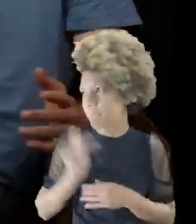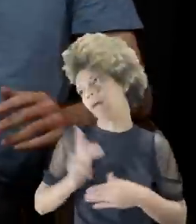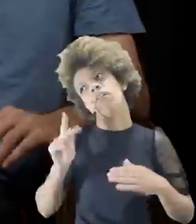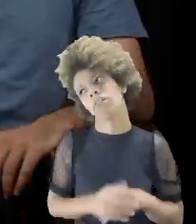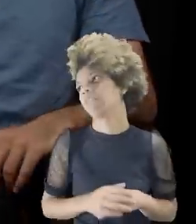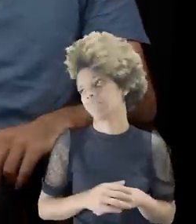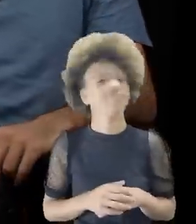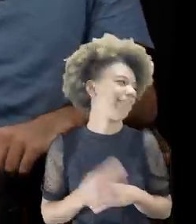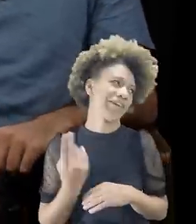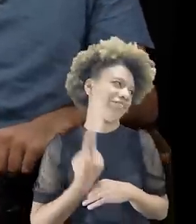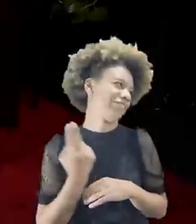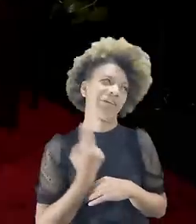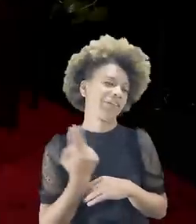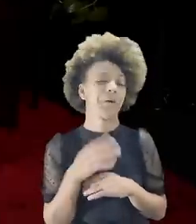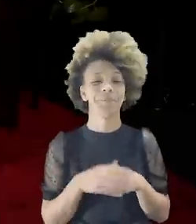exatamente